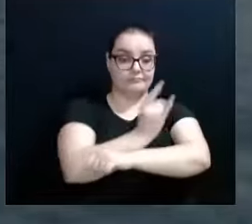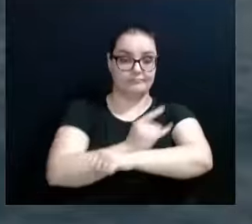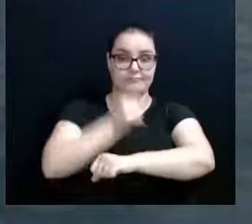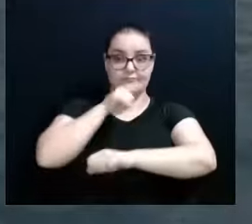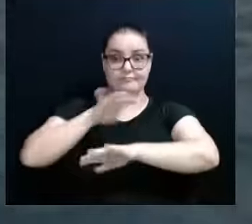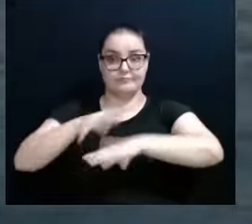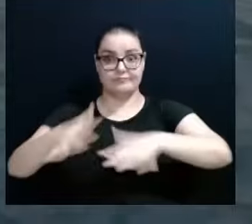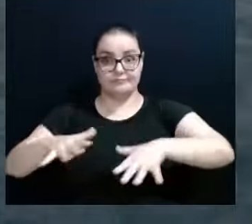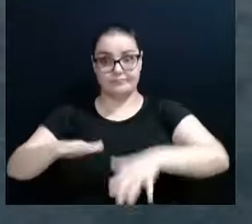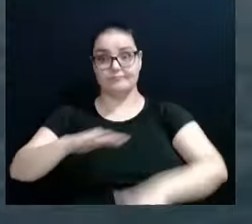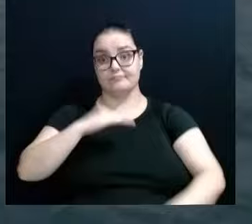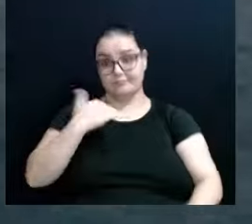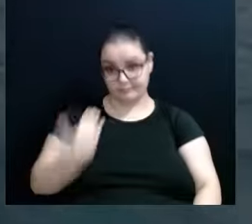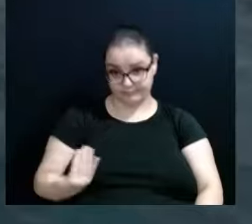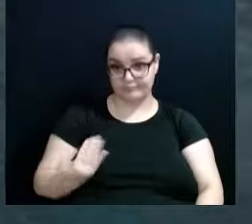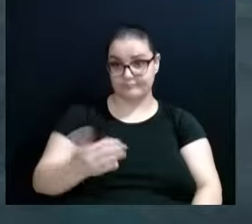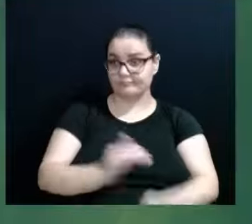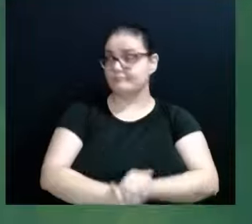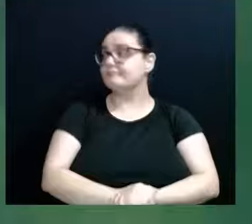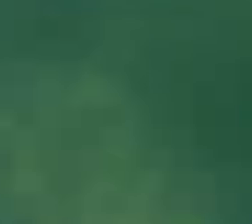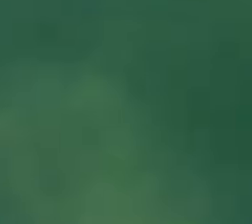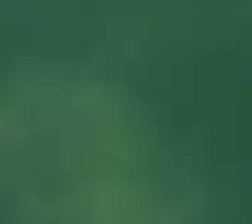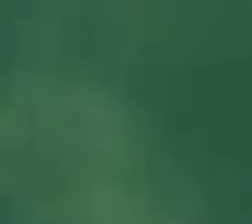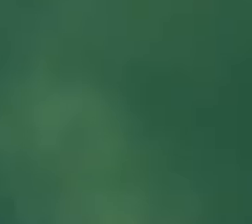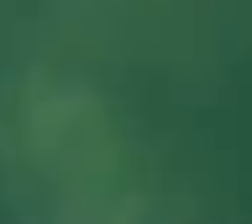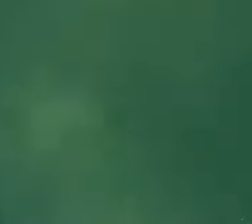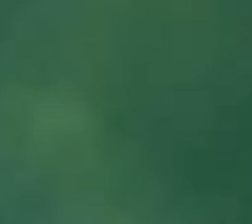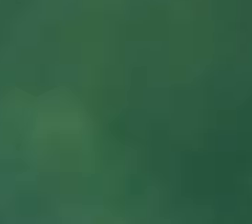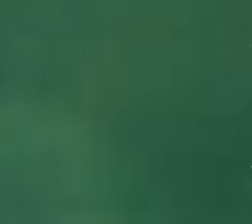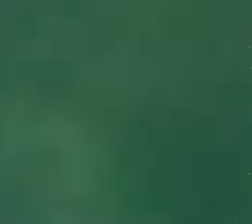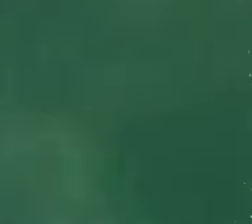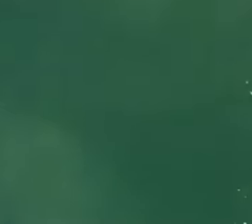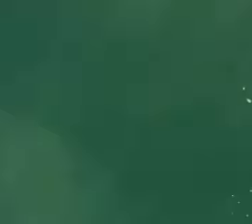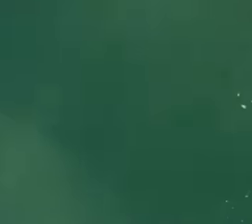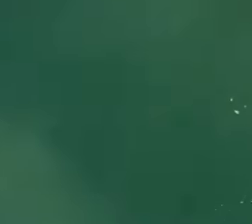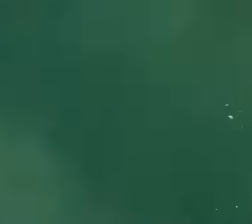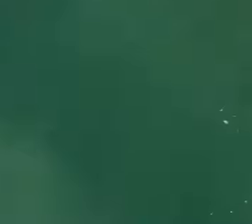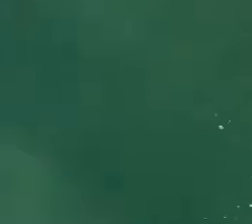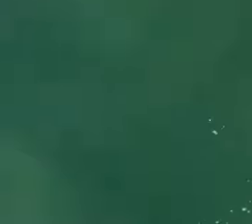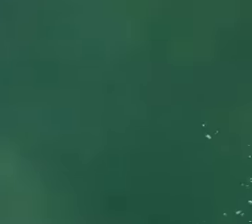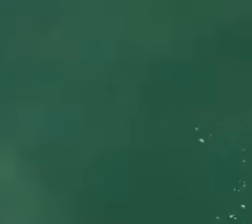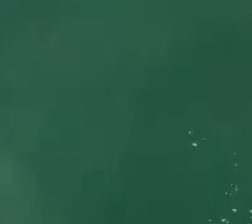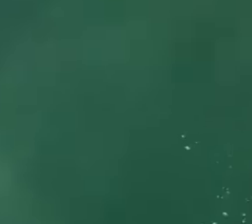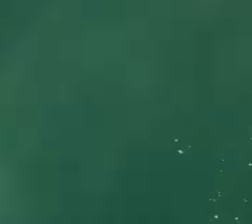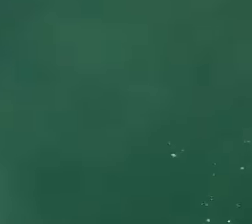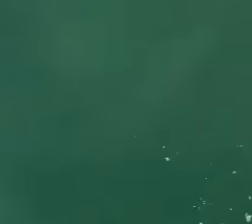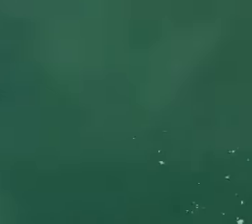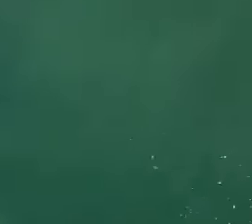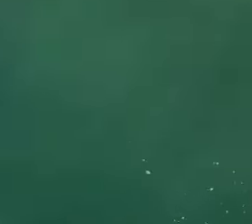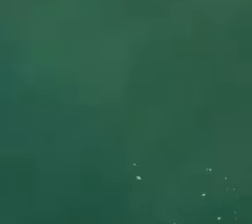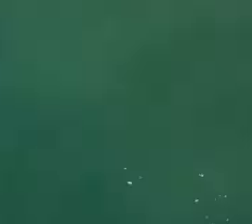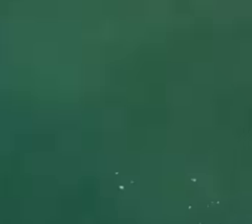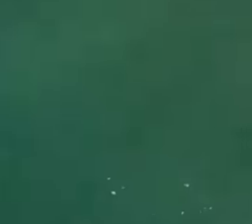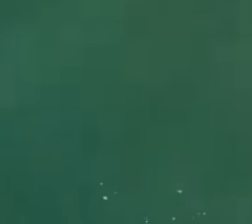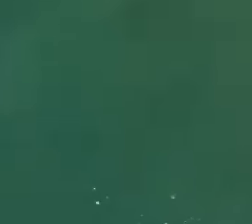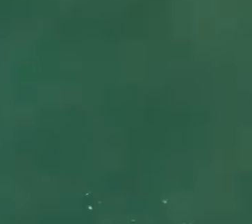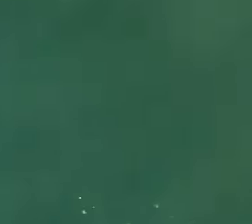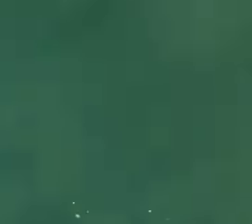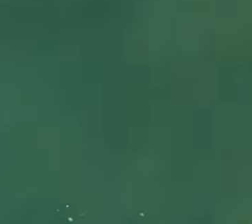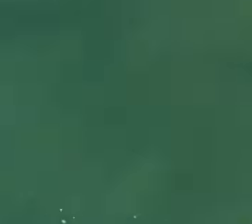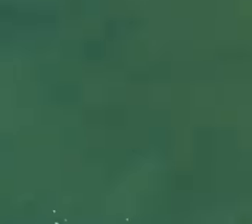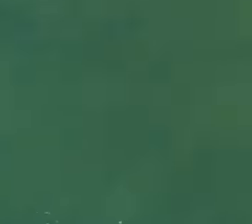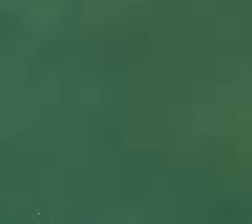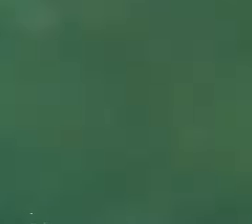gotículas respiratórias entre os animais, com sintomas que afetam gravemente os sistemas respiratório e neurológico,